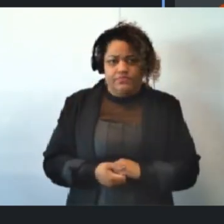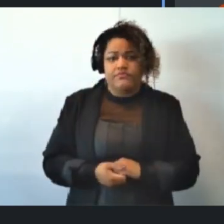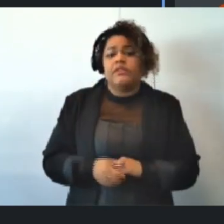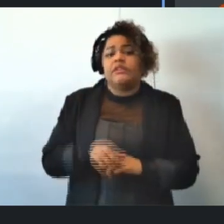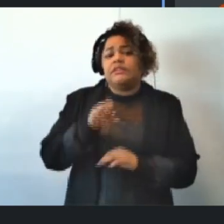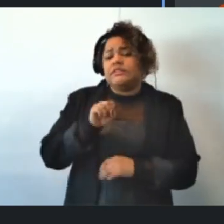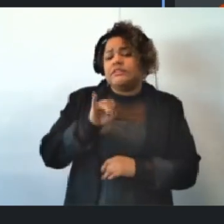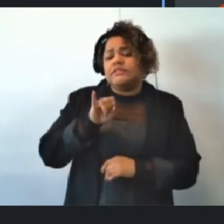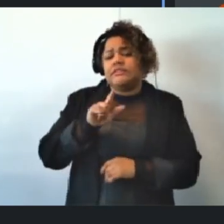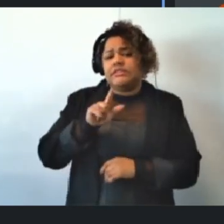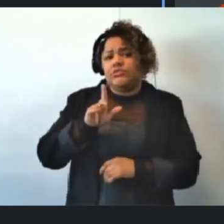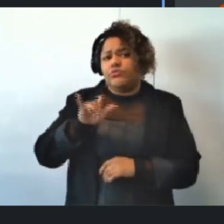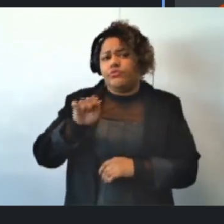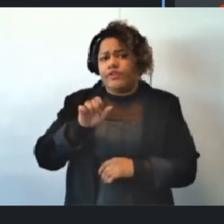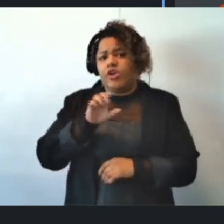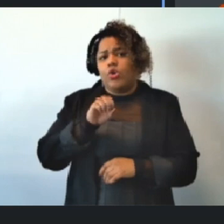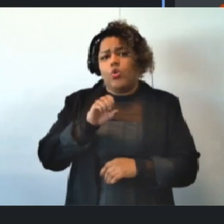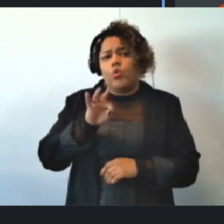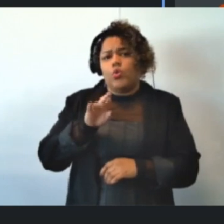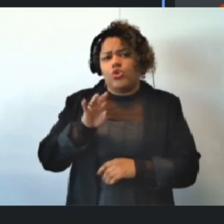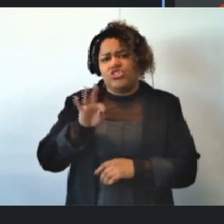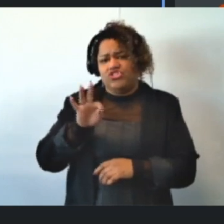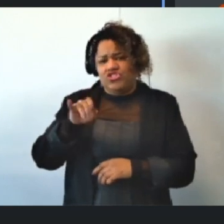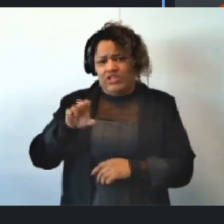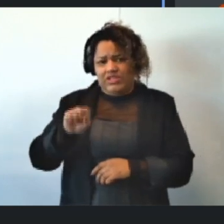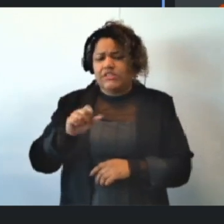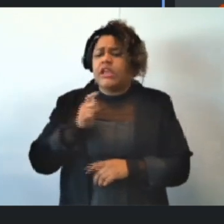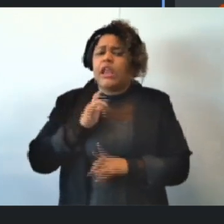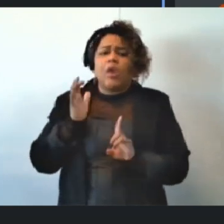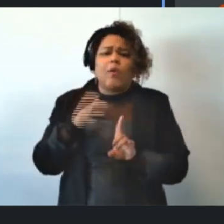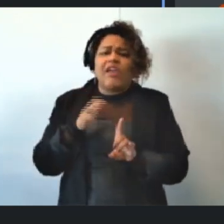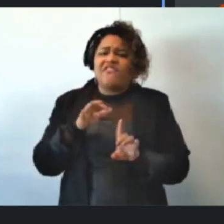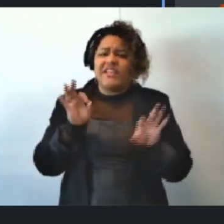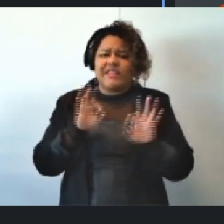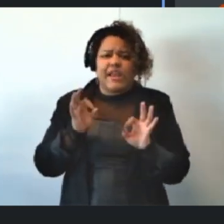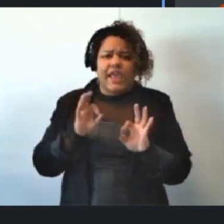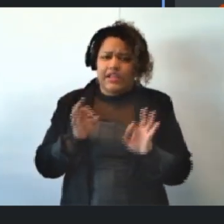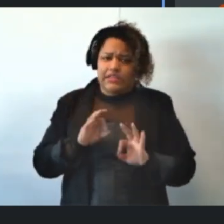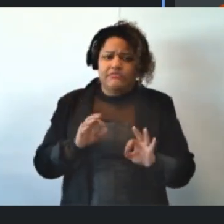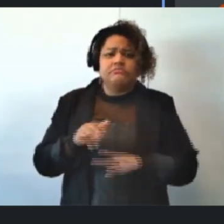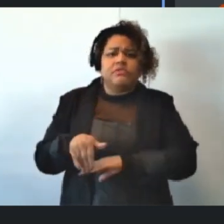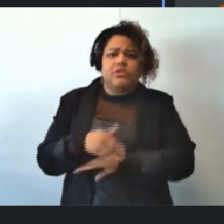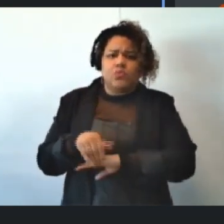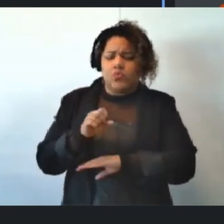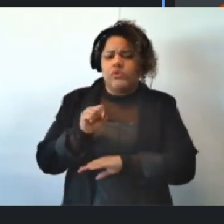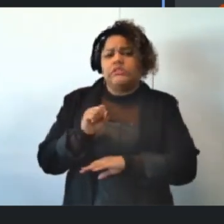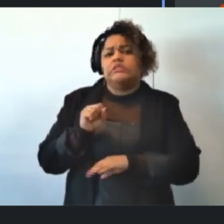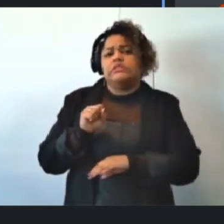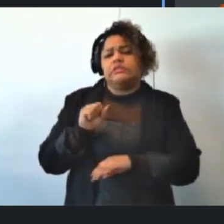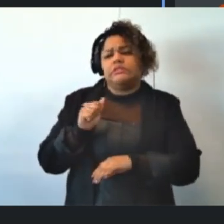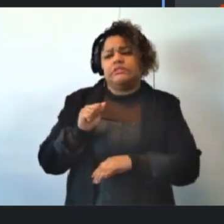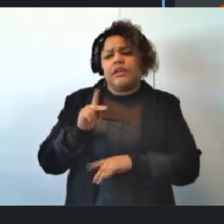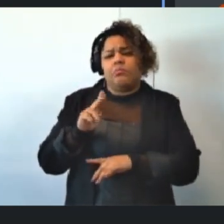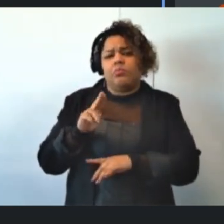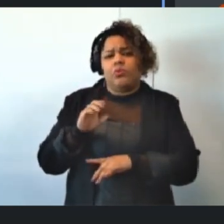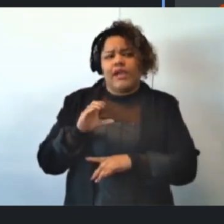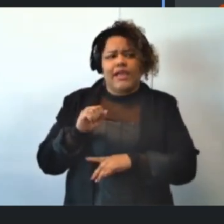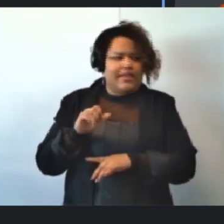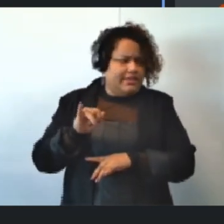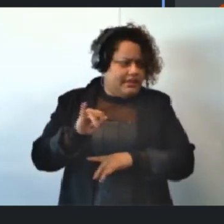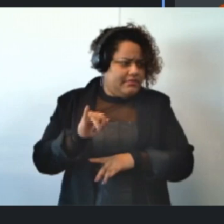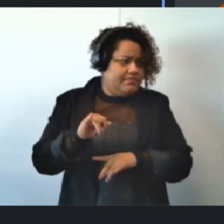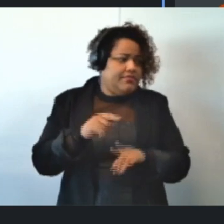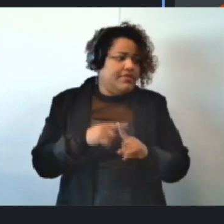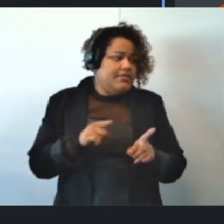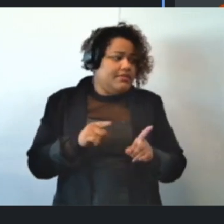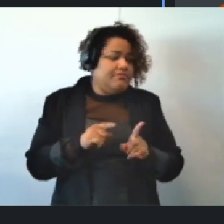absolutamente nada em relação ao Sapucaí, mas é bom falar que a Silva Ortiz, a alteração dela, porque ela falou, né, a senhora falou que é por causa da